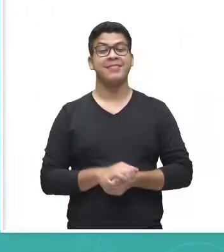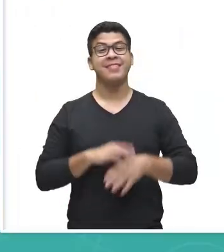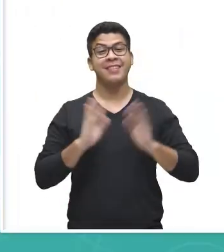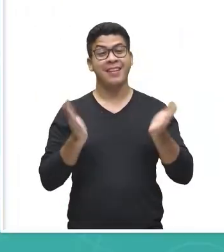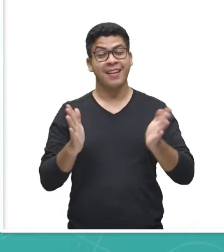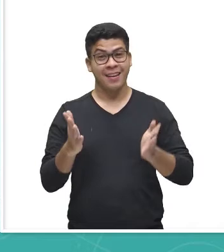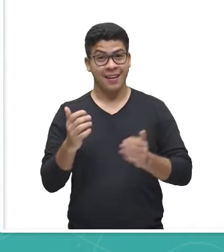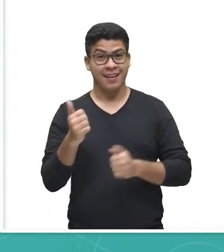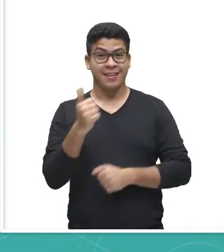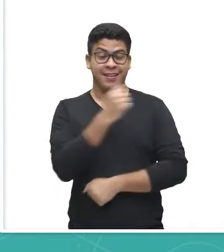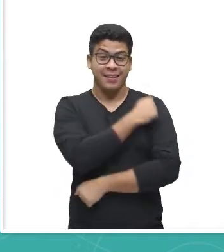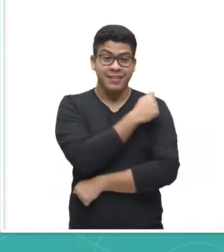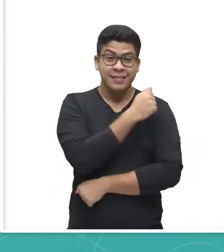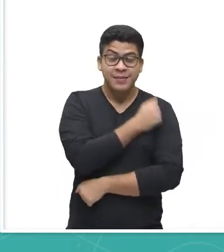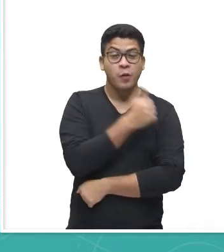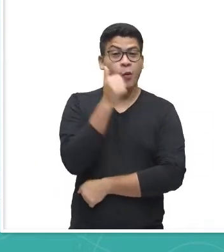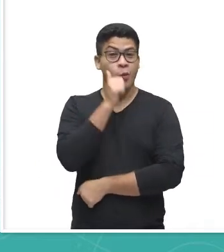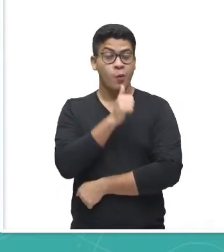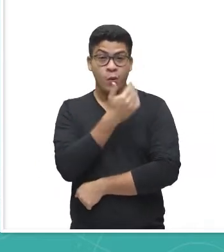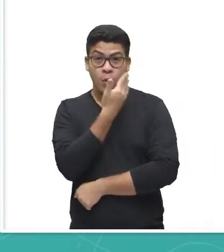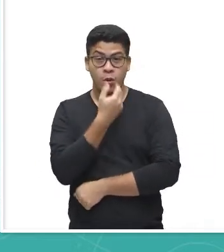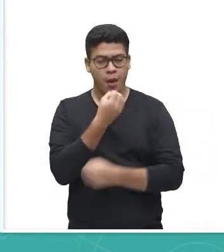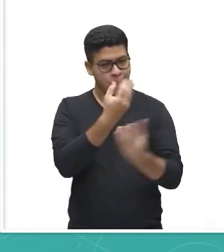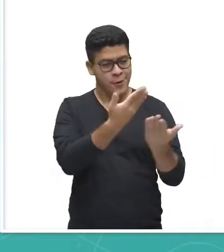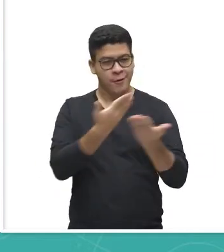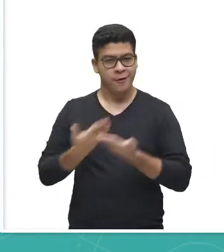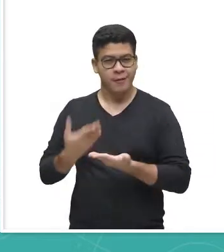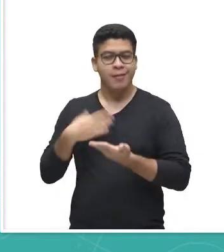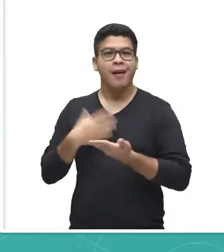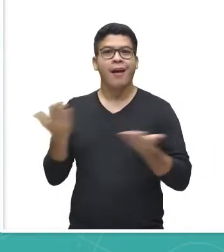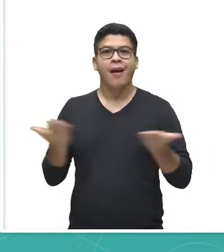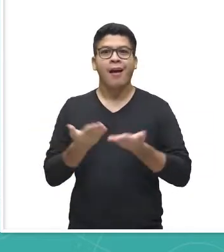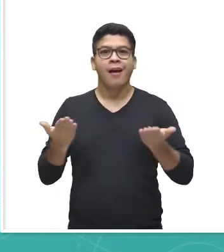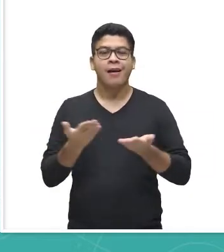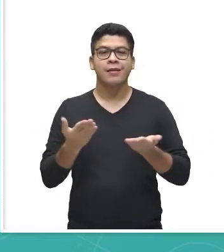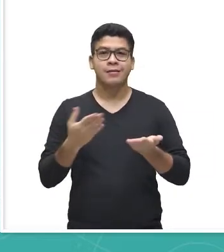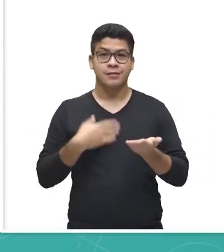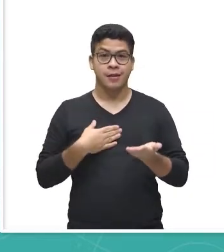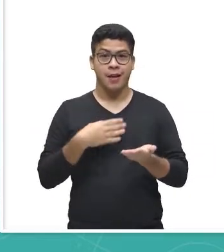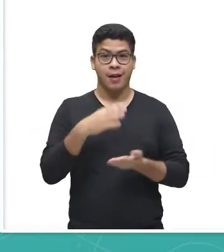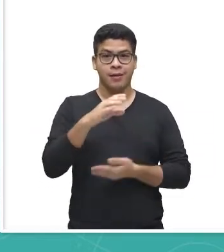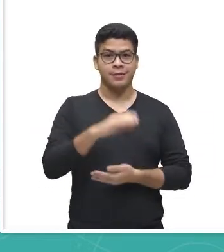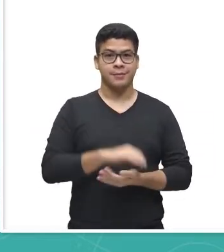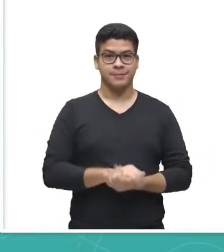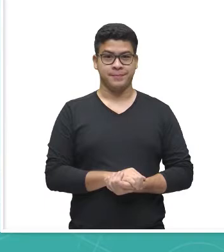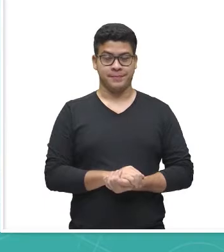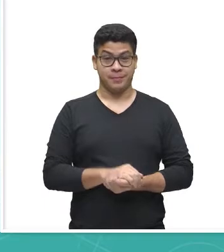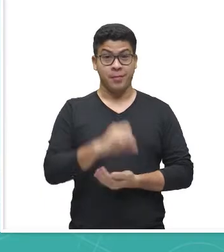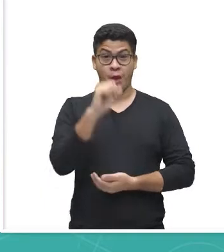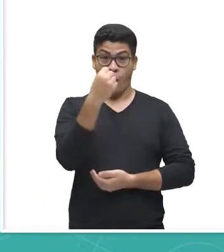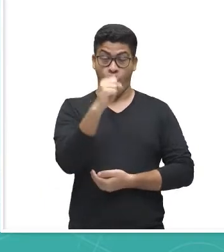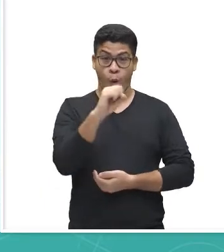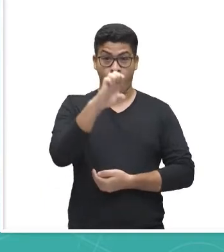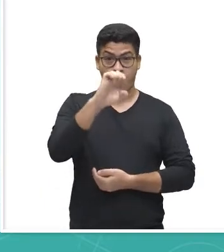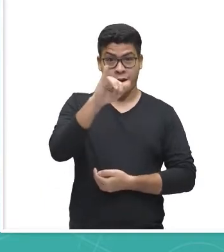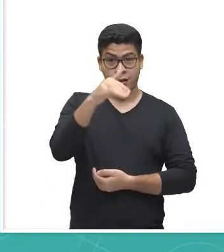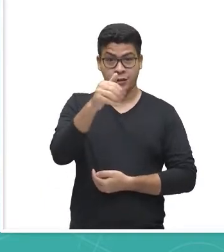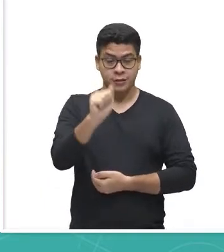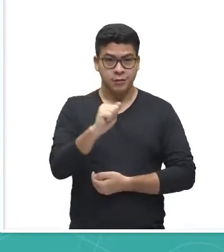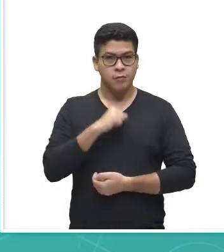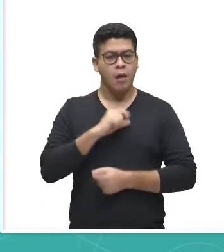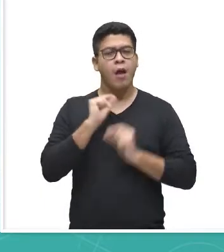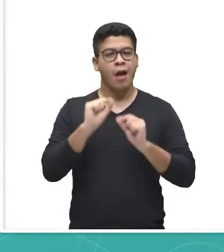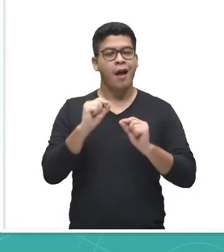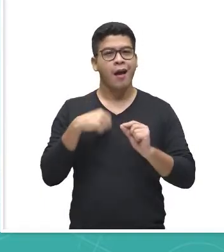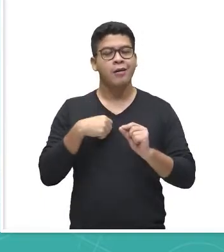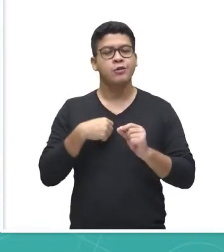Olá, alunos! Sejam todos muito bem-vindos a mais uma aula da nossa EJA, oitava etapa, né? Hoje a gente vai conversar